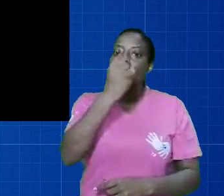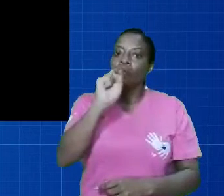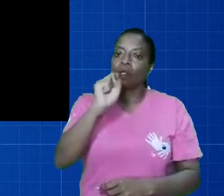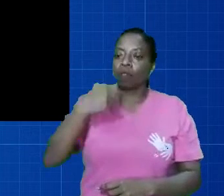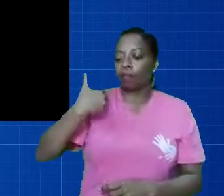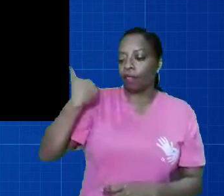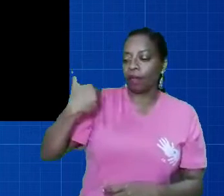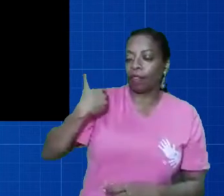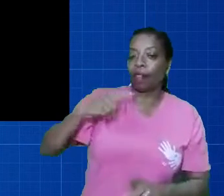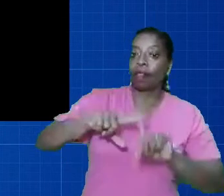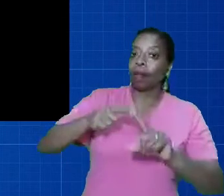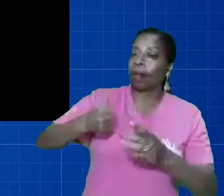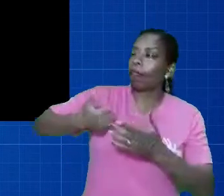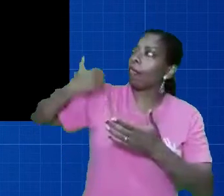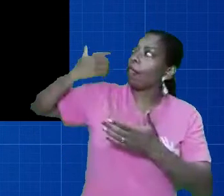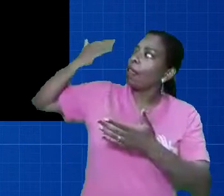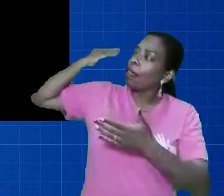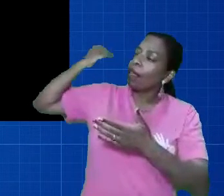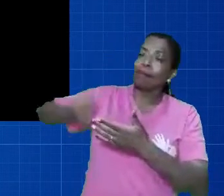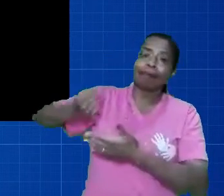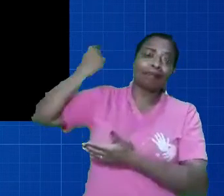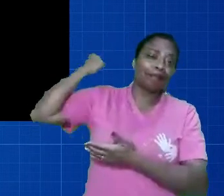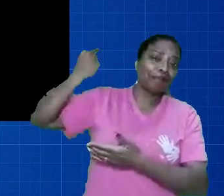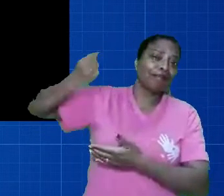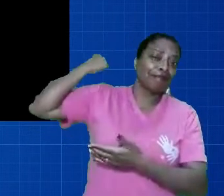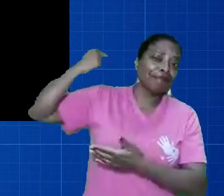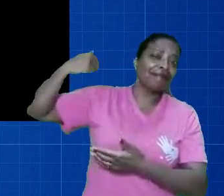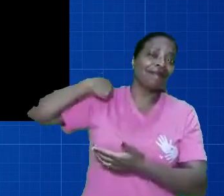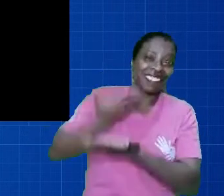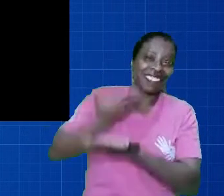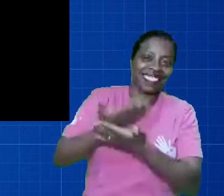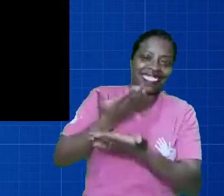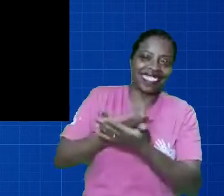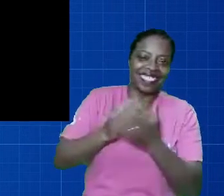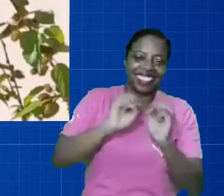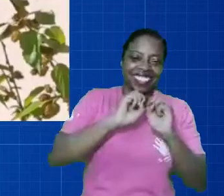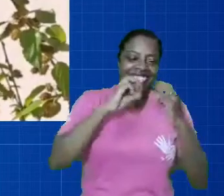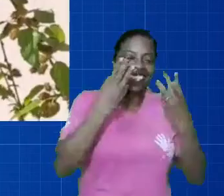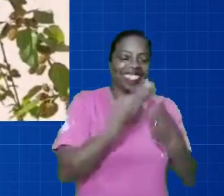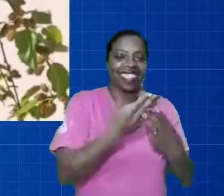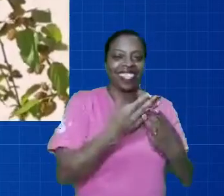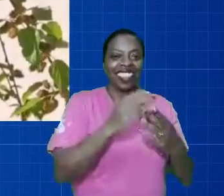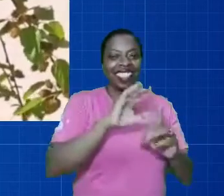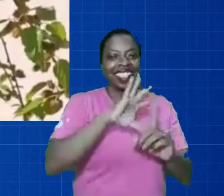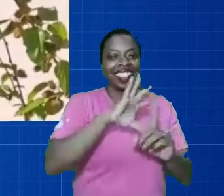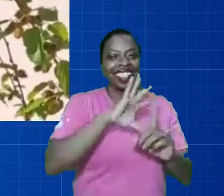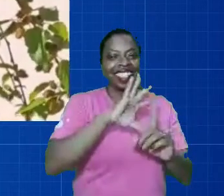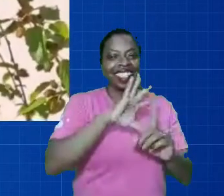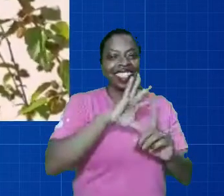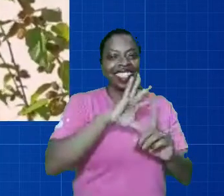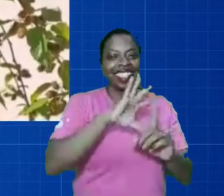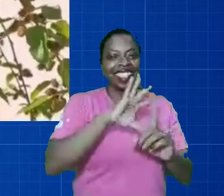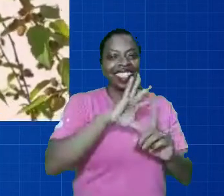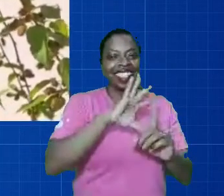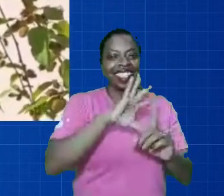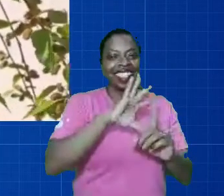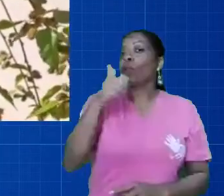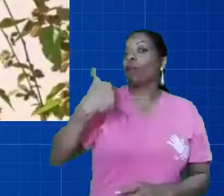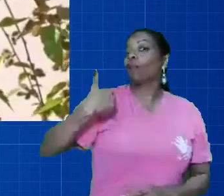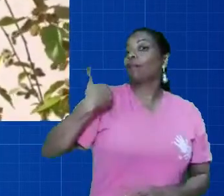tinha apenas 11 anos de idade quando eu participei da oficina como aluna. E eu me recordo que na época eu